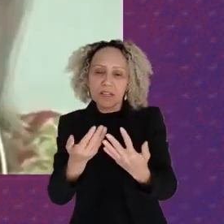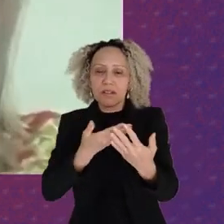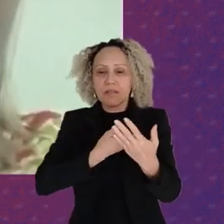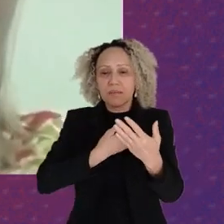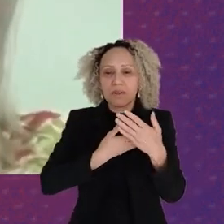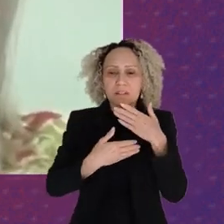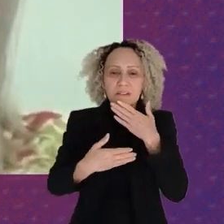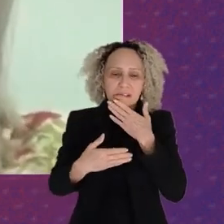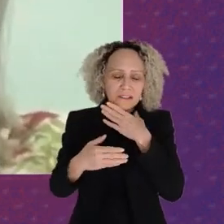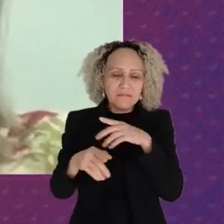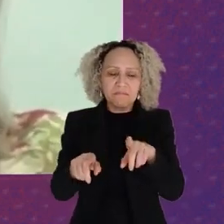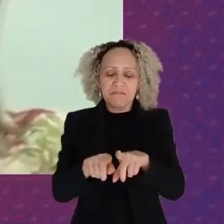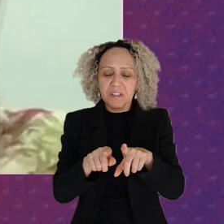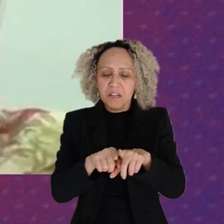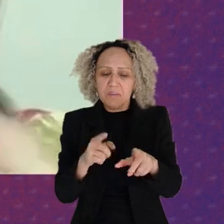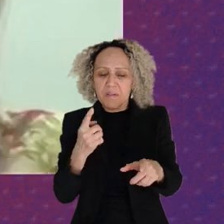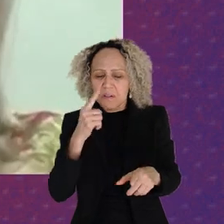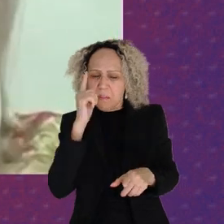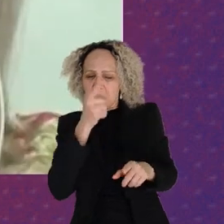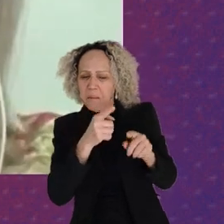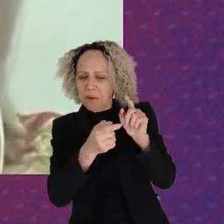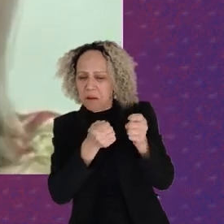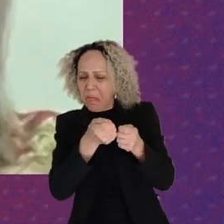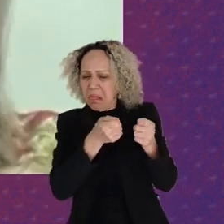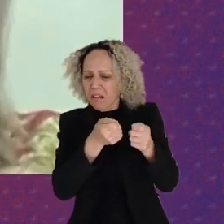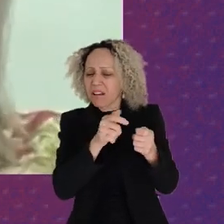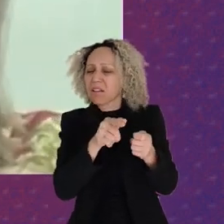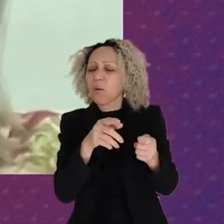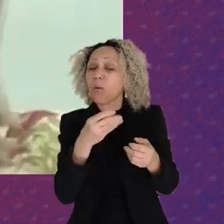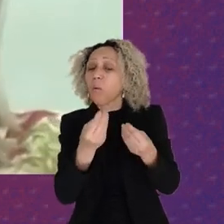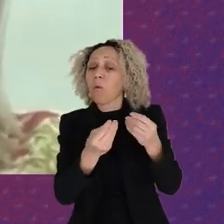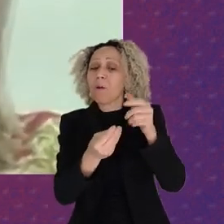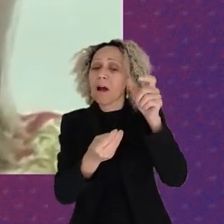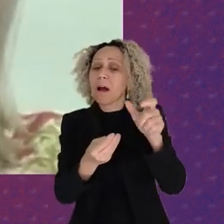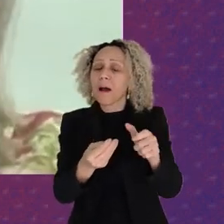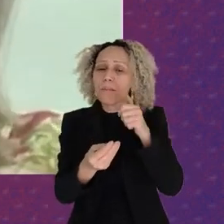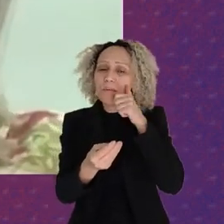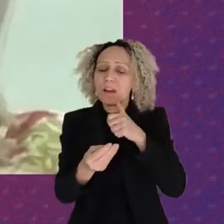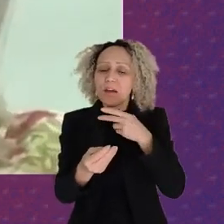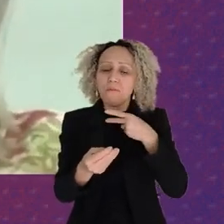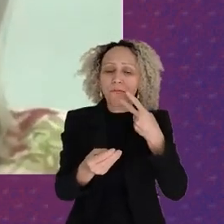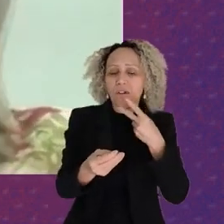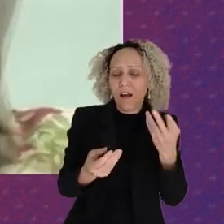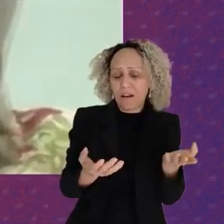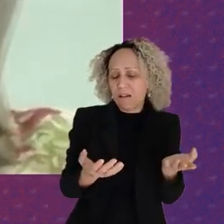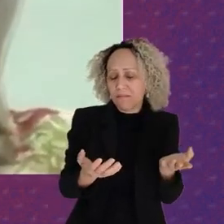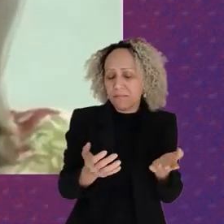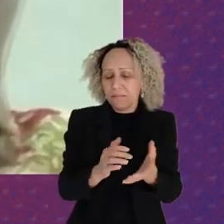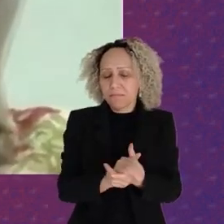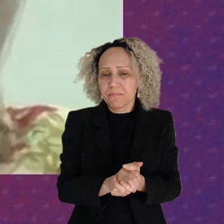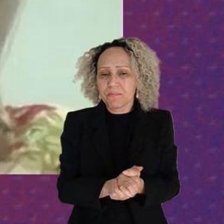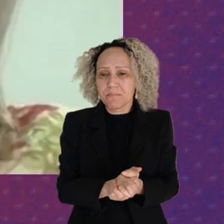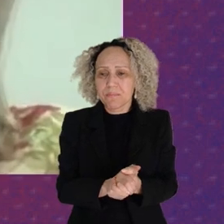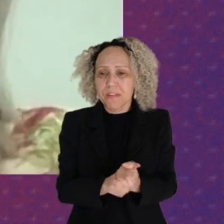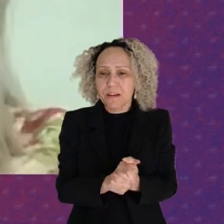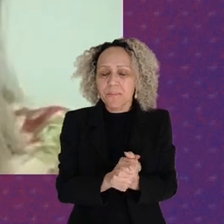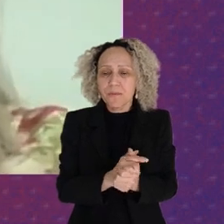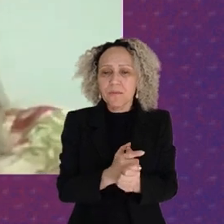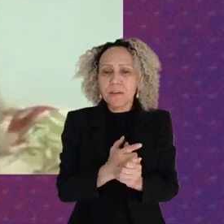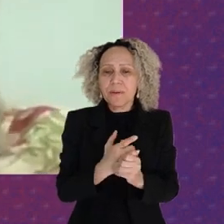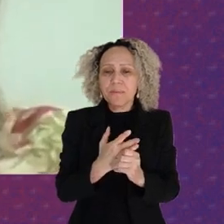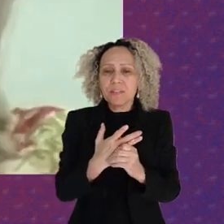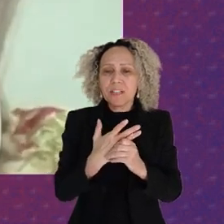modo de se vestir da mulher. Isso tudo está no rol das violências psicológicas. E, obviamente,